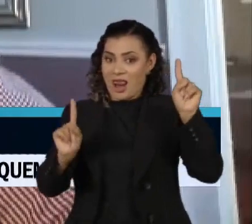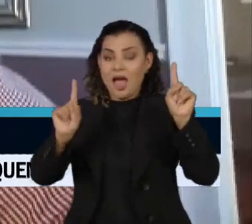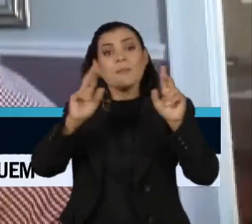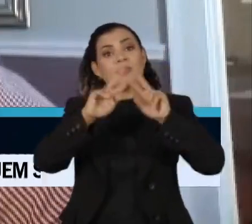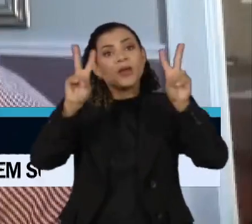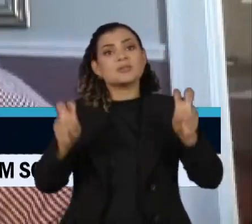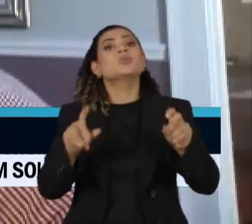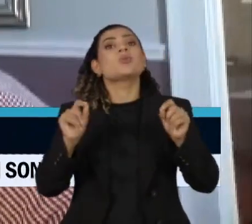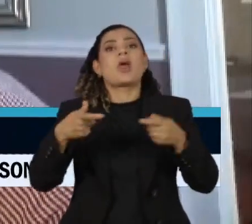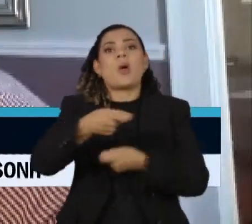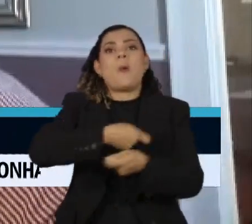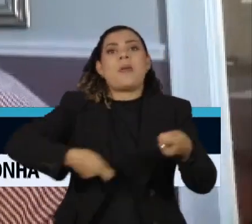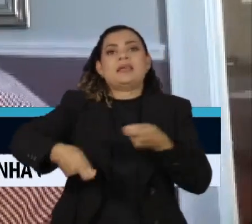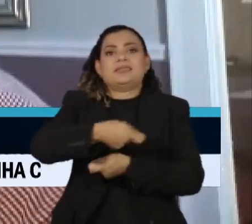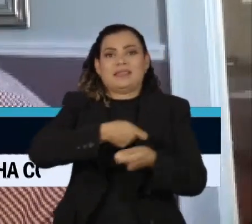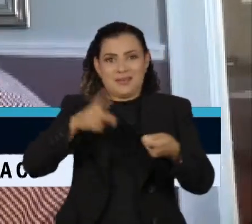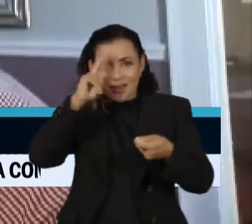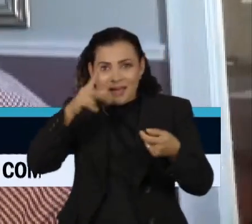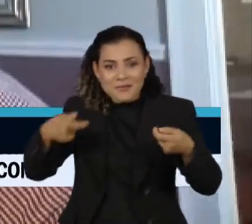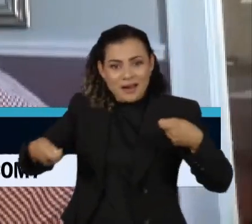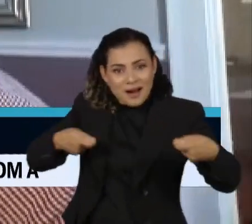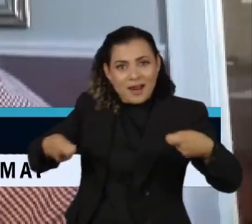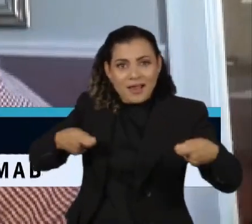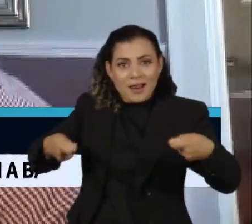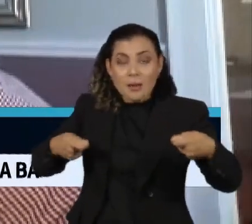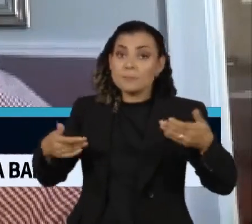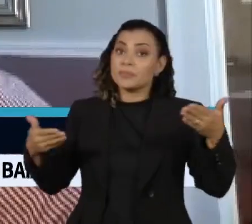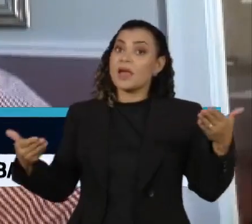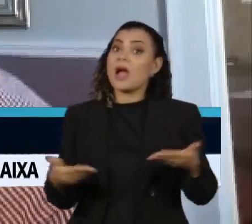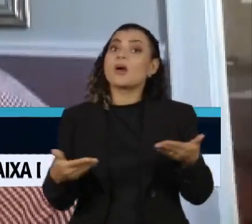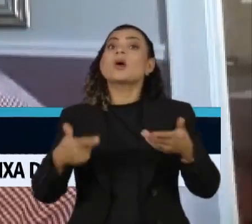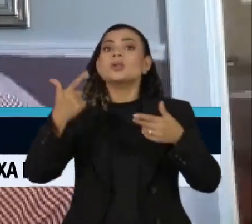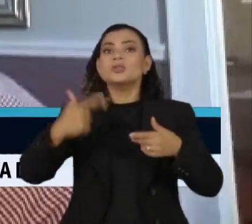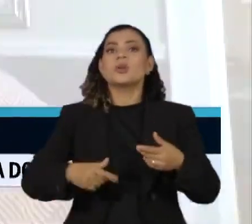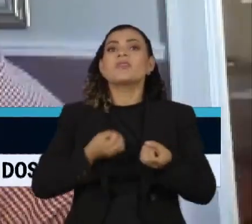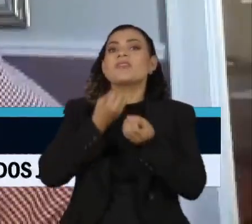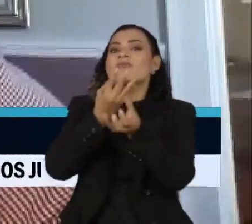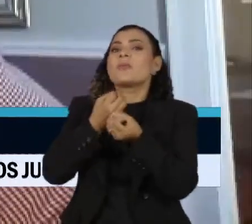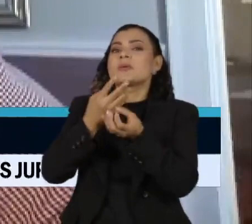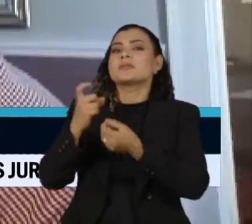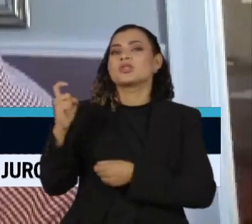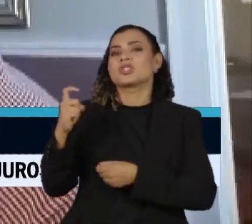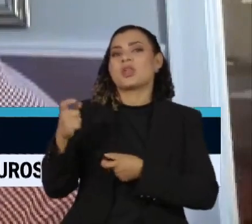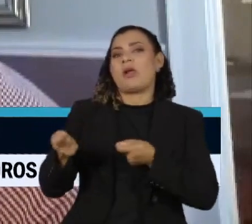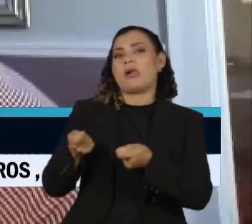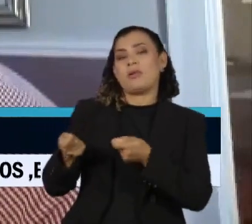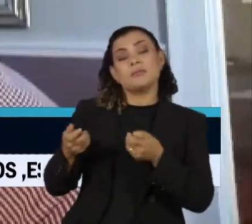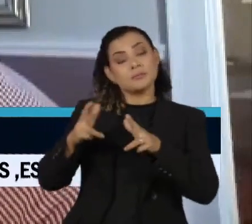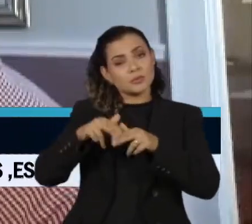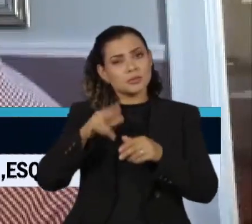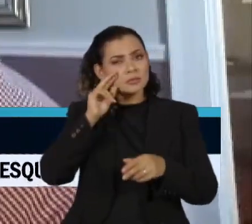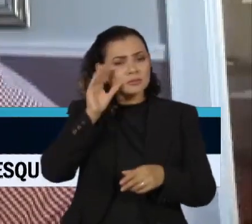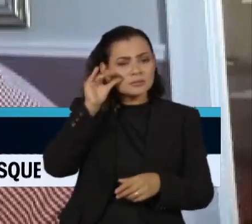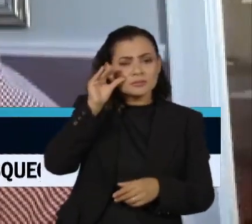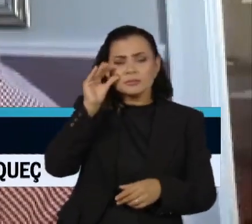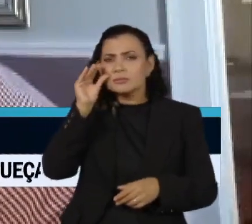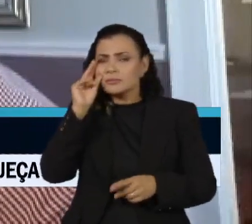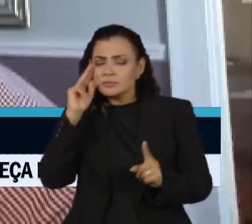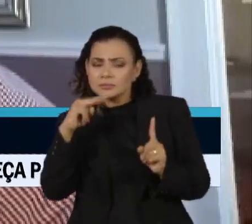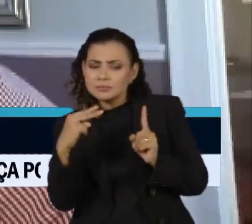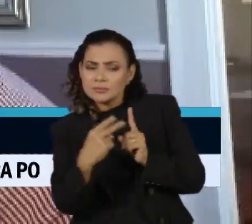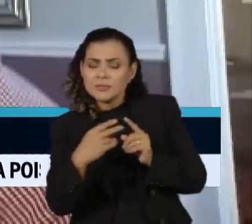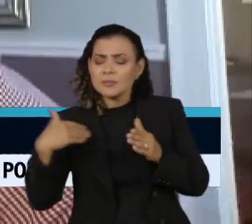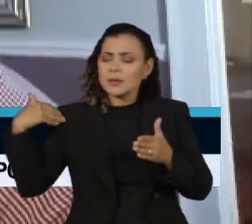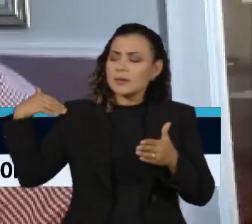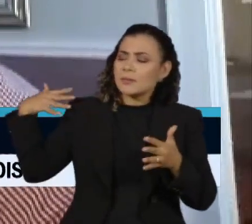aqui era a guerra comercial entre China e Estados Unidos. Agora nós estamos falando entre esta guerra de informação. Quando a gente começa a olhar a coisa dentro de um panorama